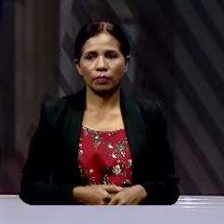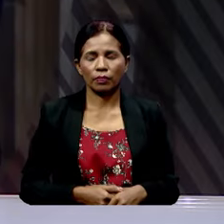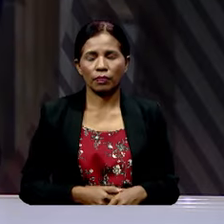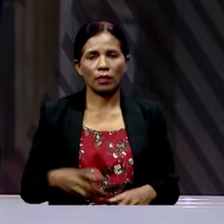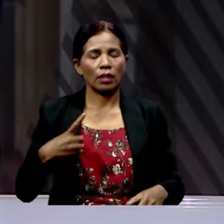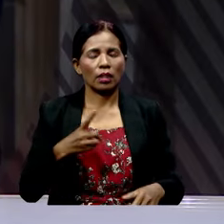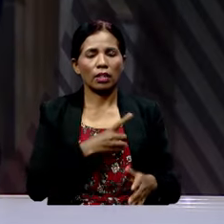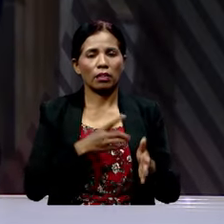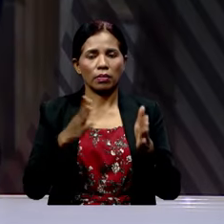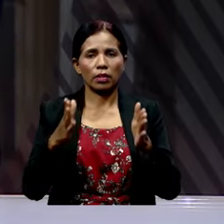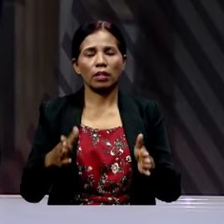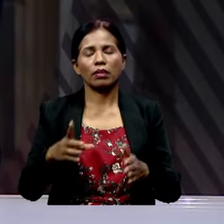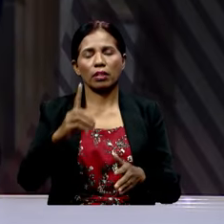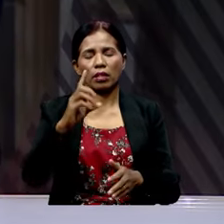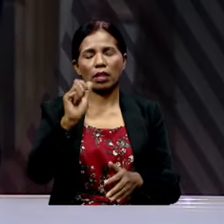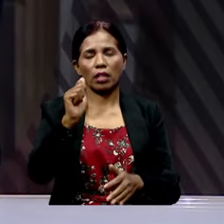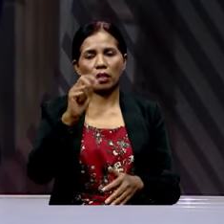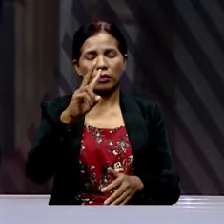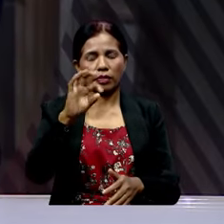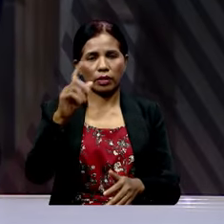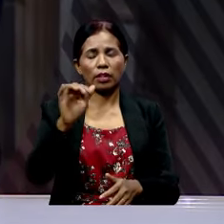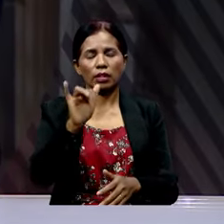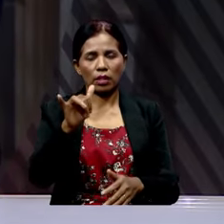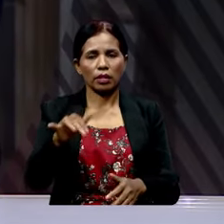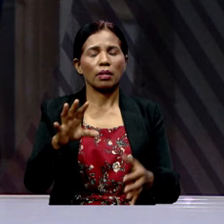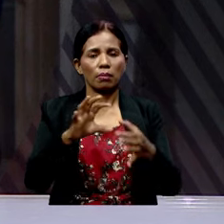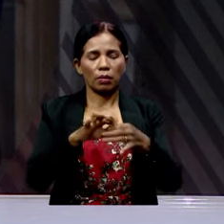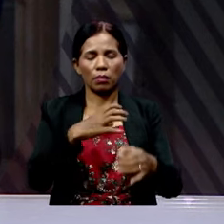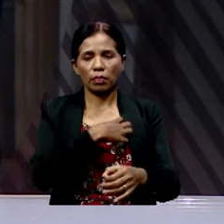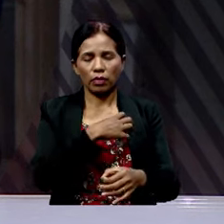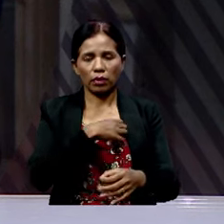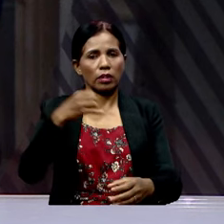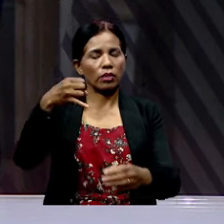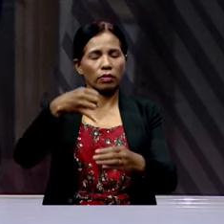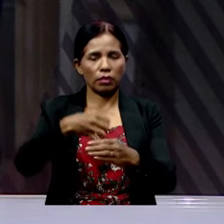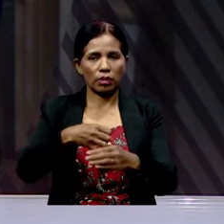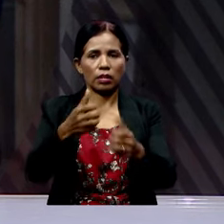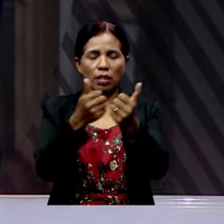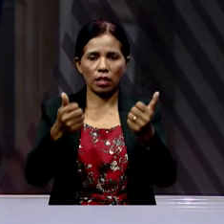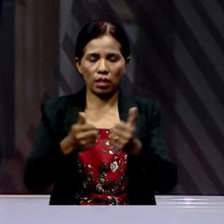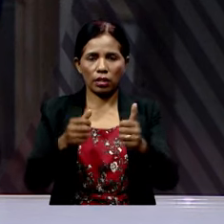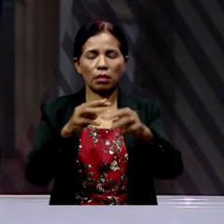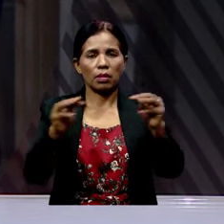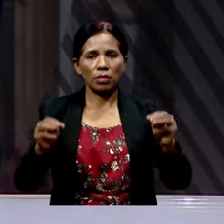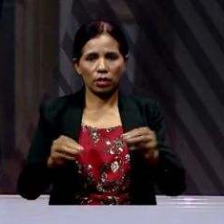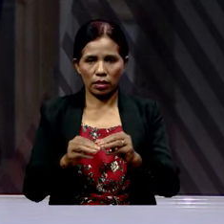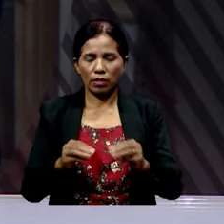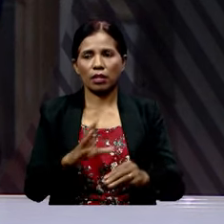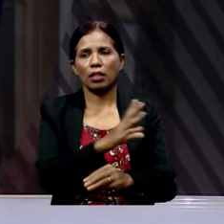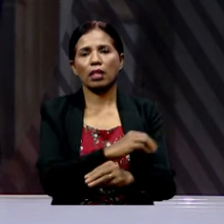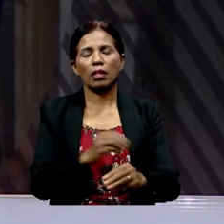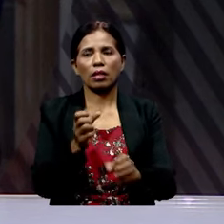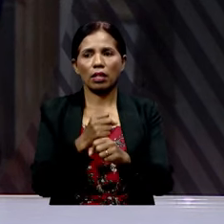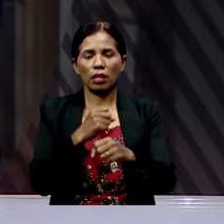Deputado David Ximenes concorda, membro Penitelli no FFDTLI, envolvido e a arte marcial no arte ritual,